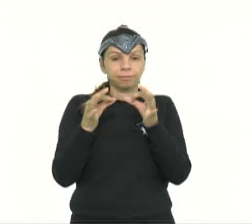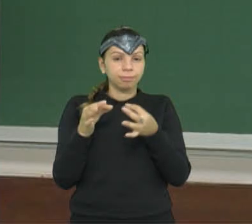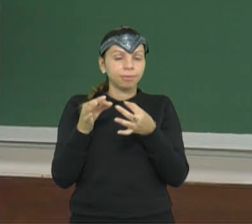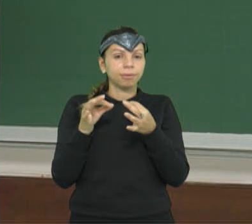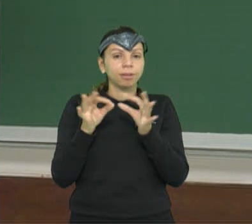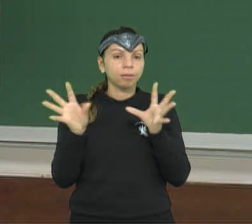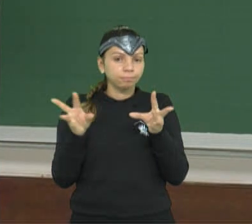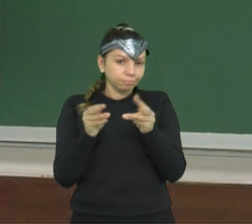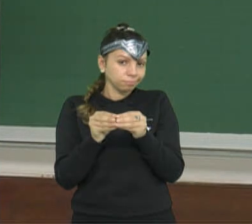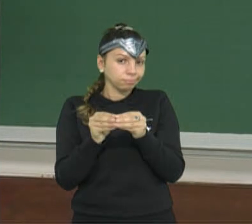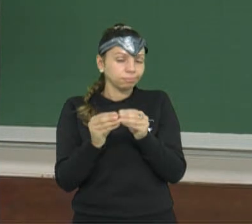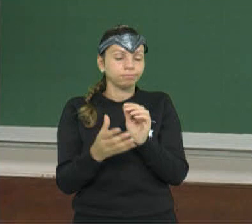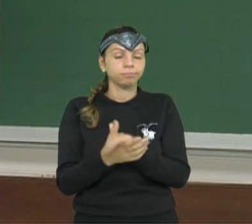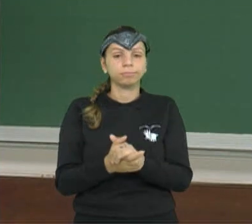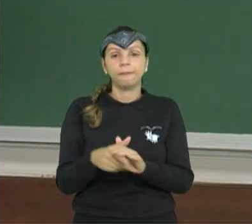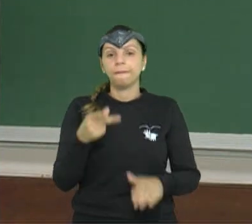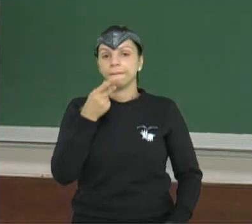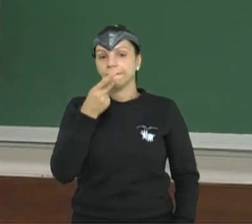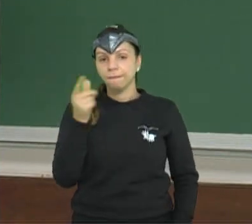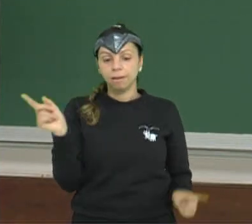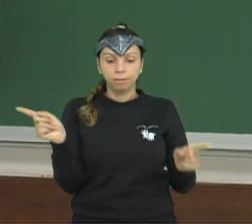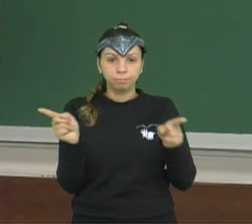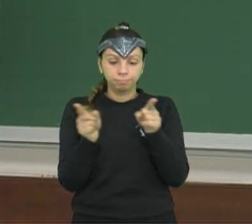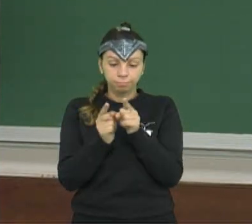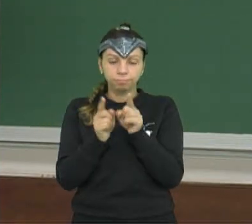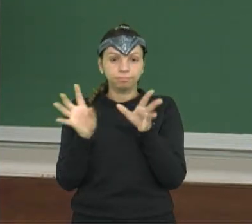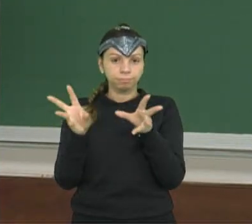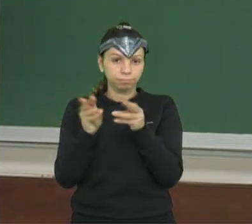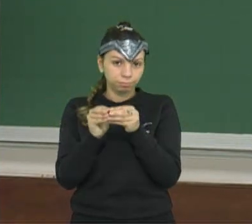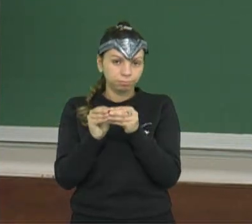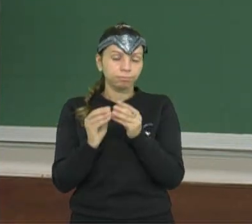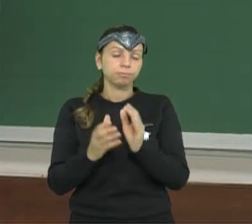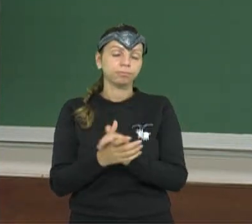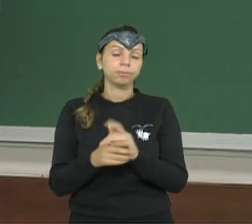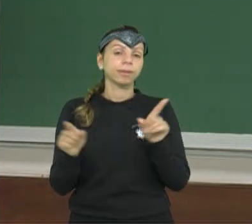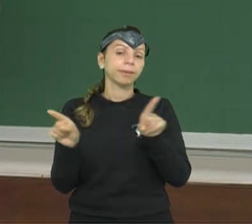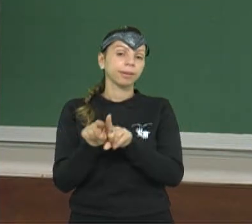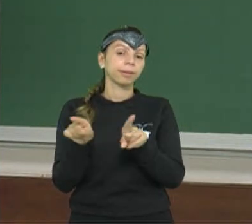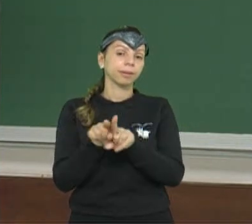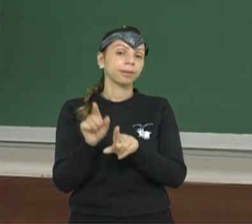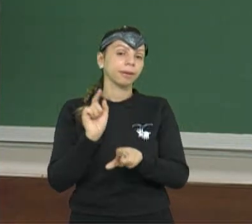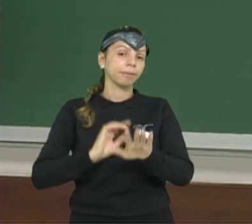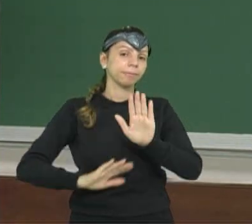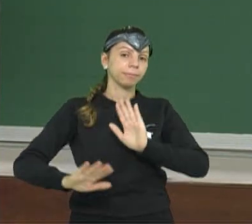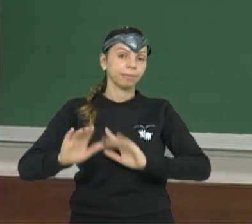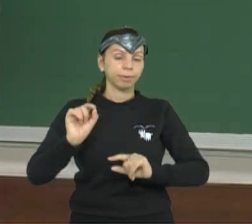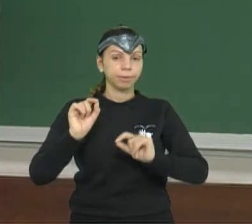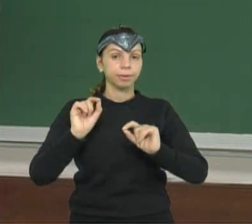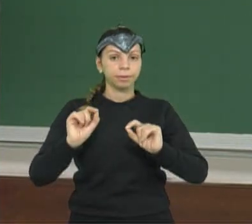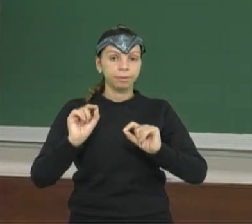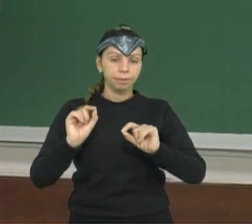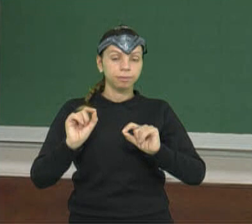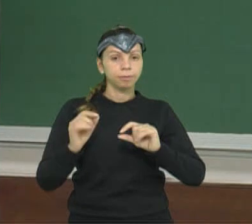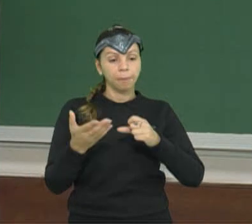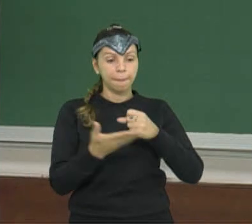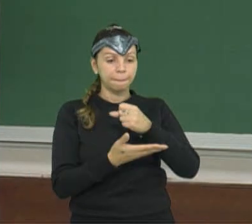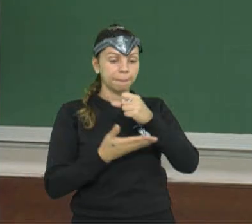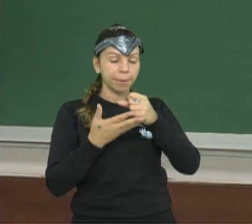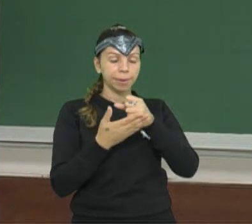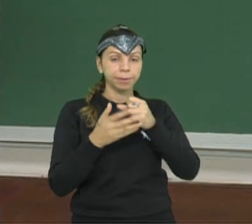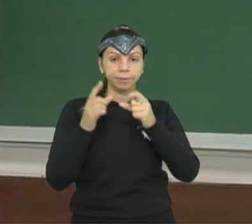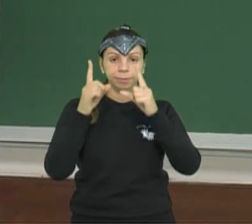sintéticas. Fala menos, é uma fala mais curta e geralmente elas são baseadas nas